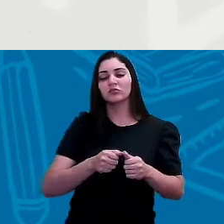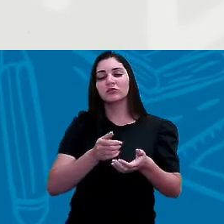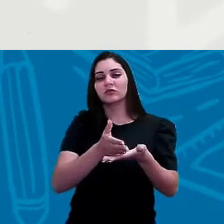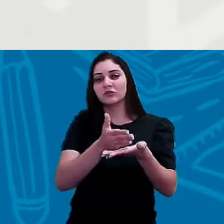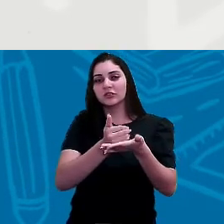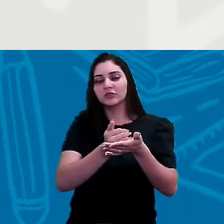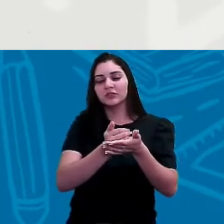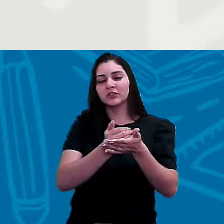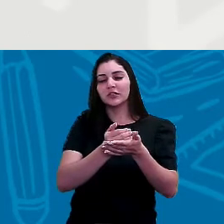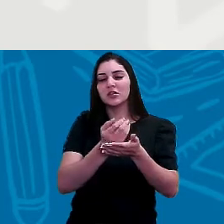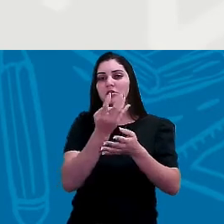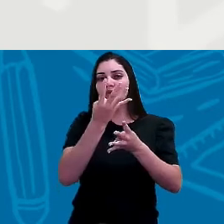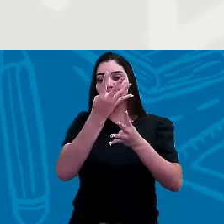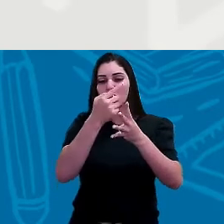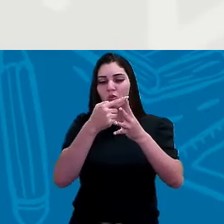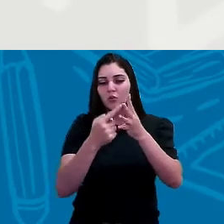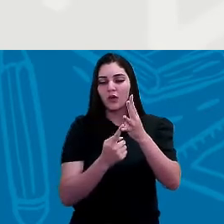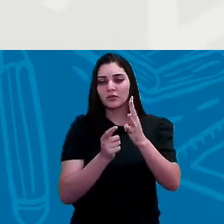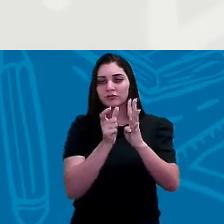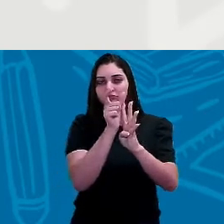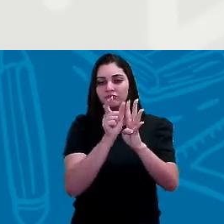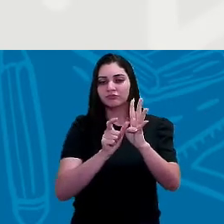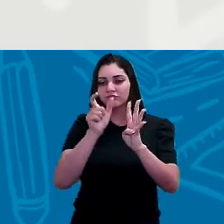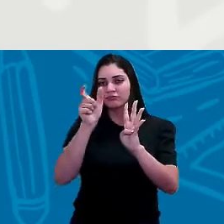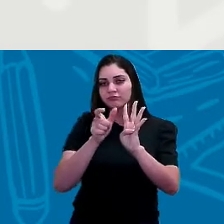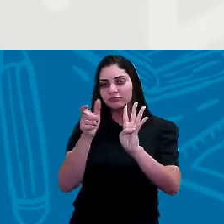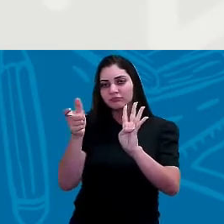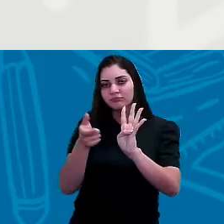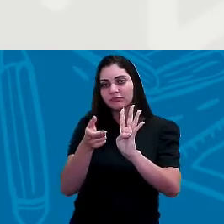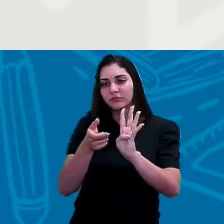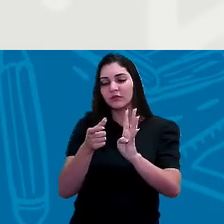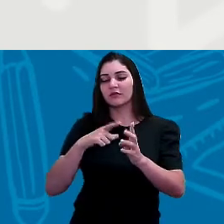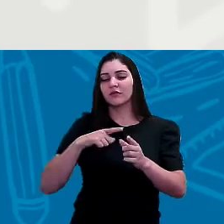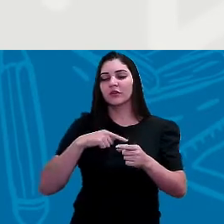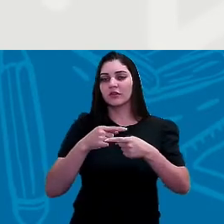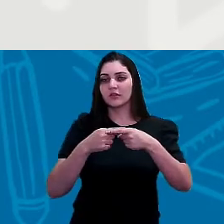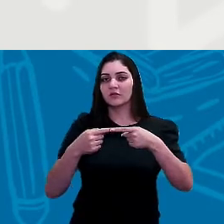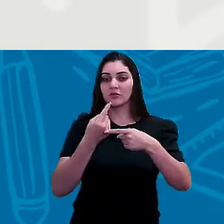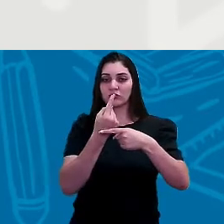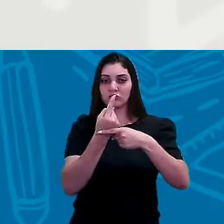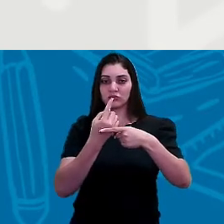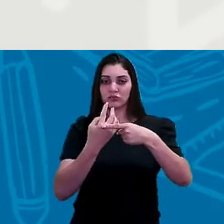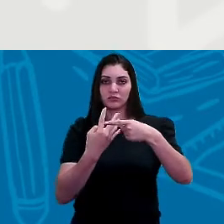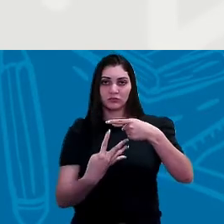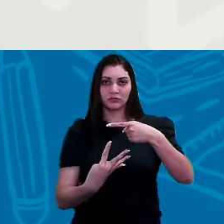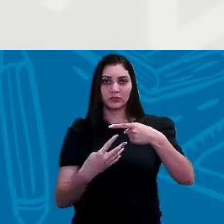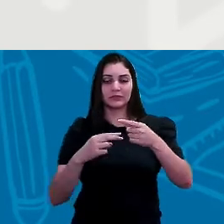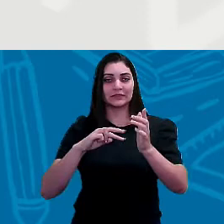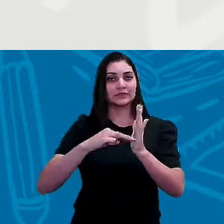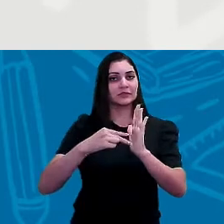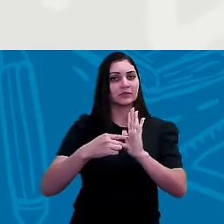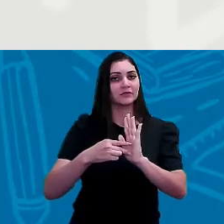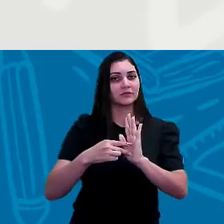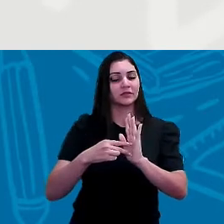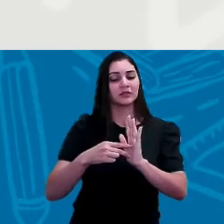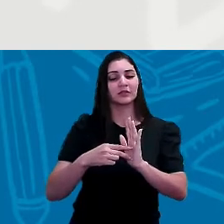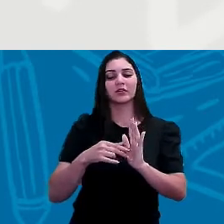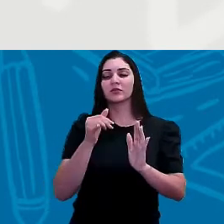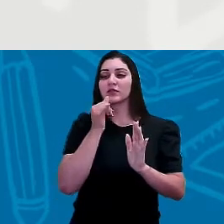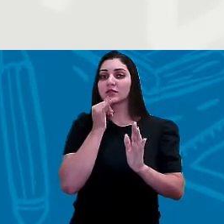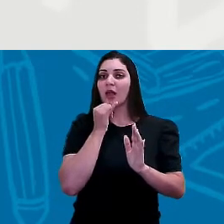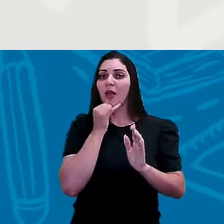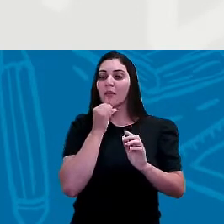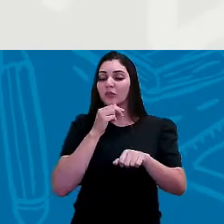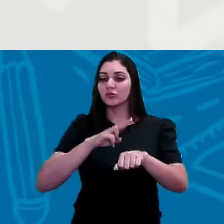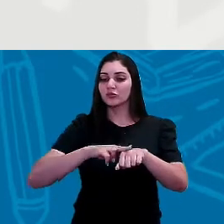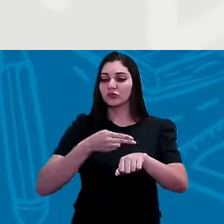4 partezinhas. E na fração eu vou ter 1 sobre 4. Significa que eu peguei uma barra de